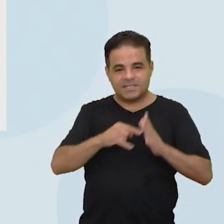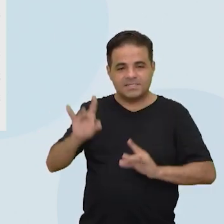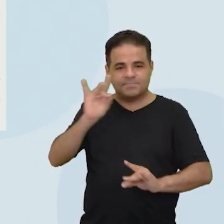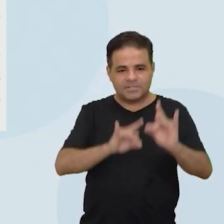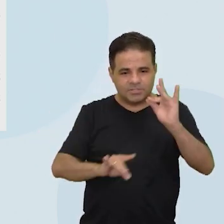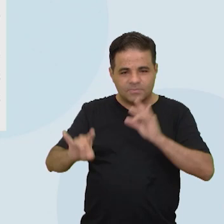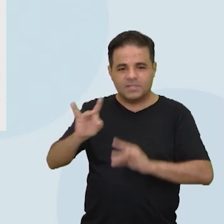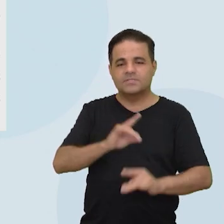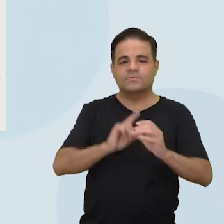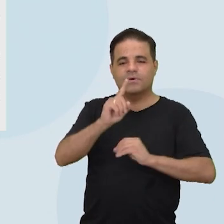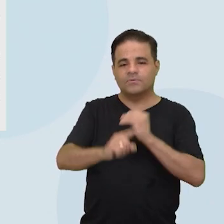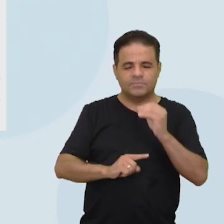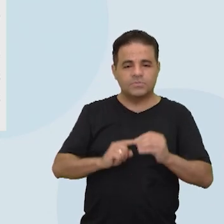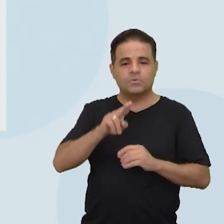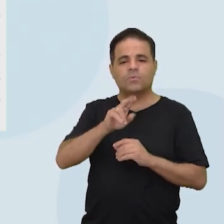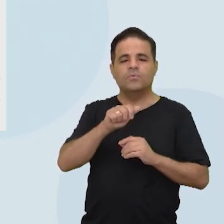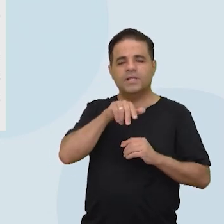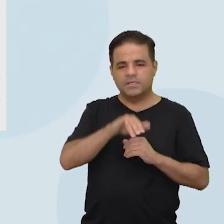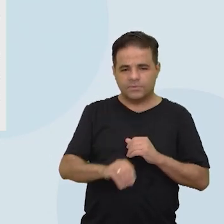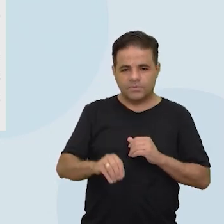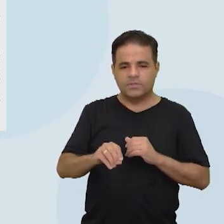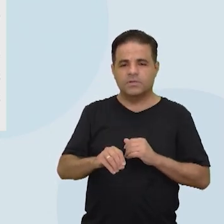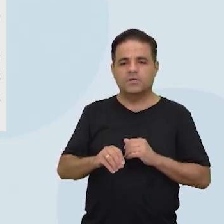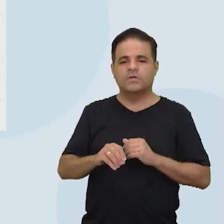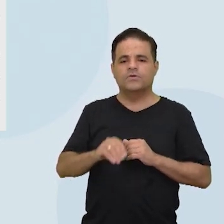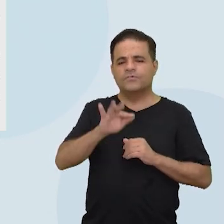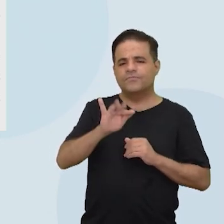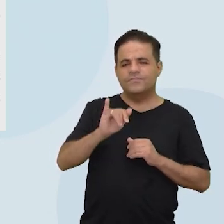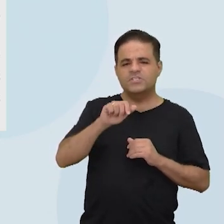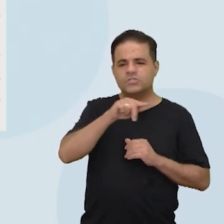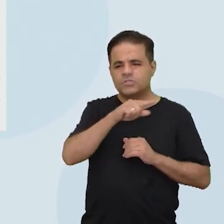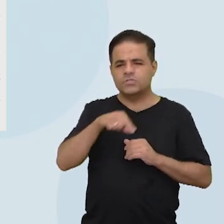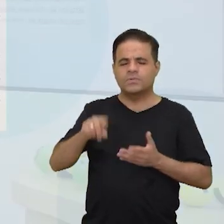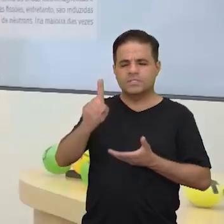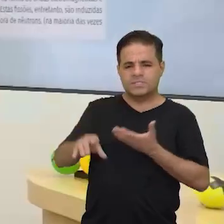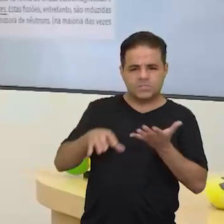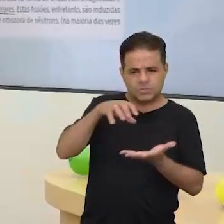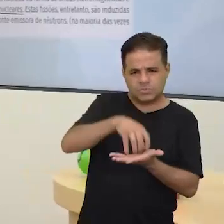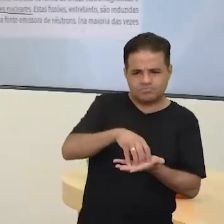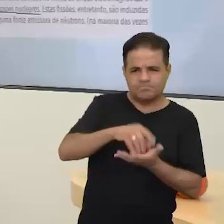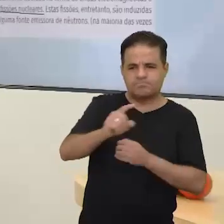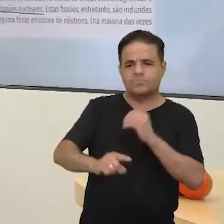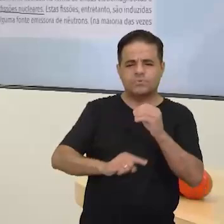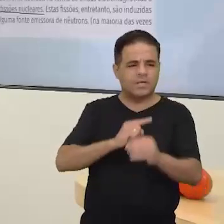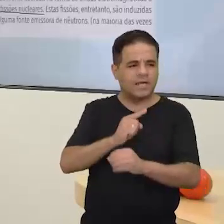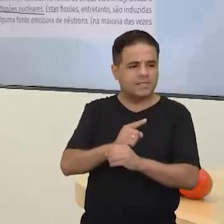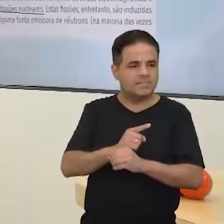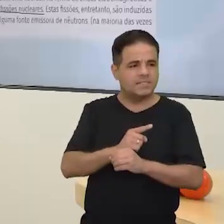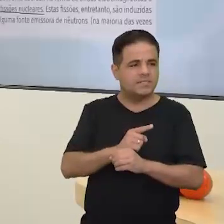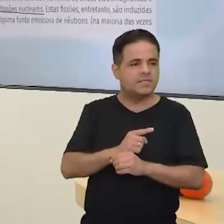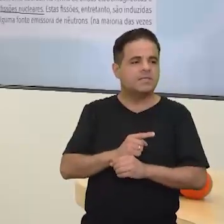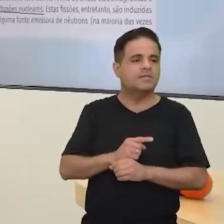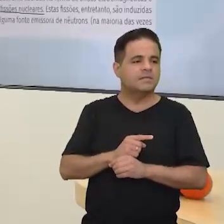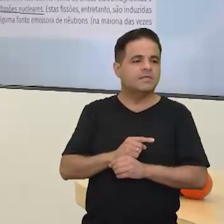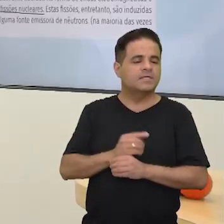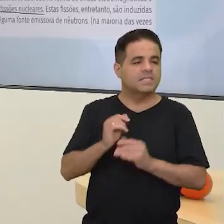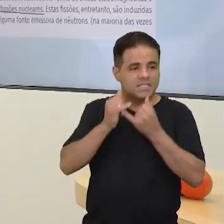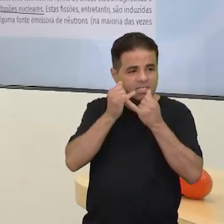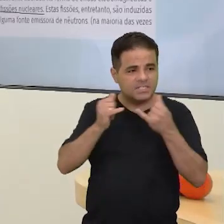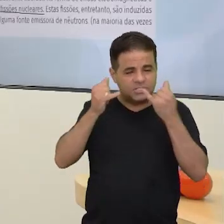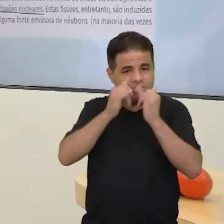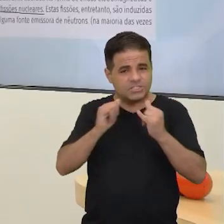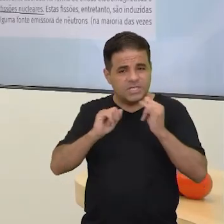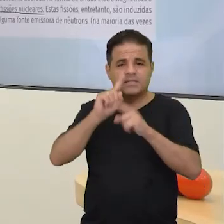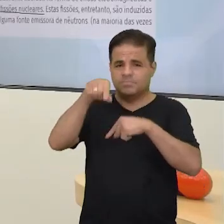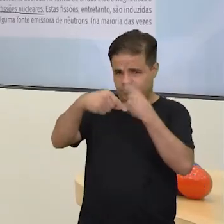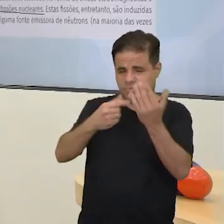os átomos de urânio sofrem fissões nucleares. Pessoal, vamos chegar lá, hein? A gente vai estudar muito essa questão da energia nuclear depois